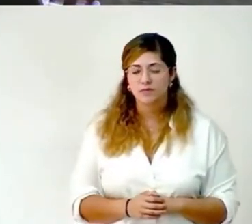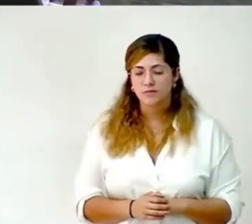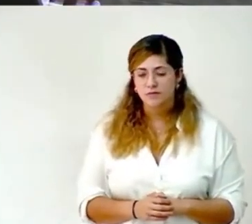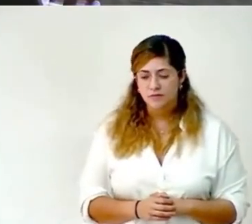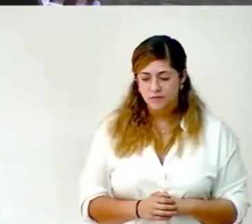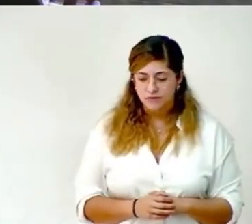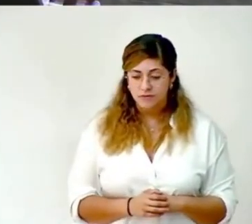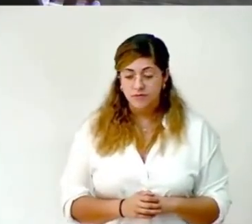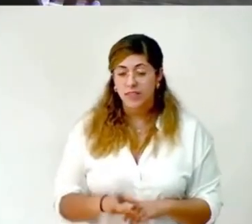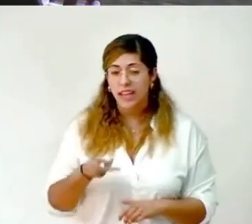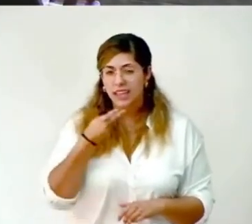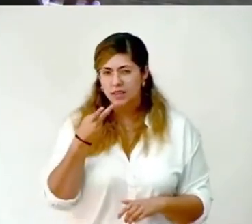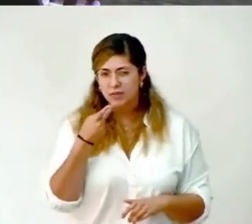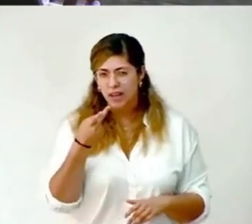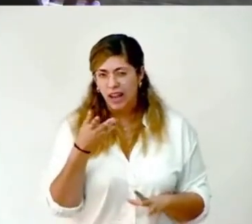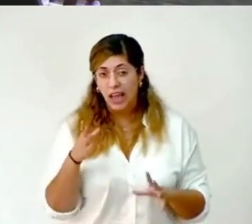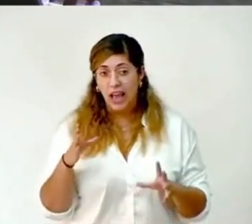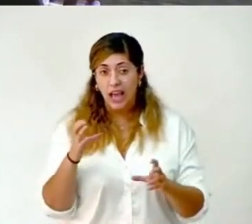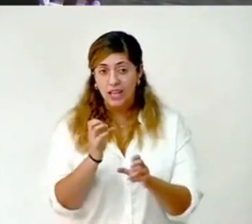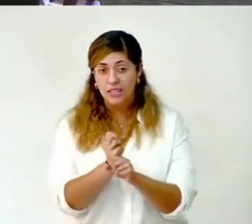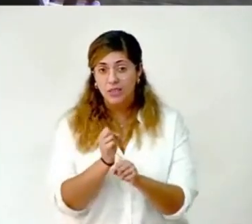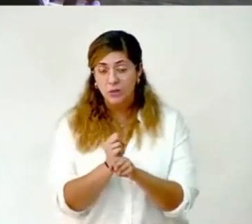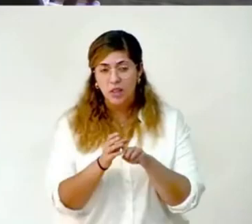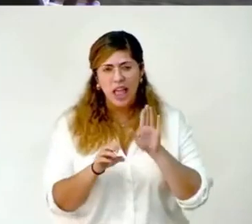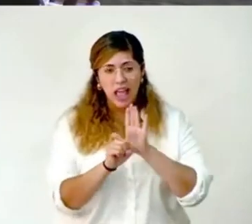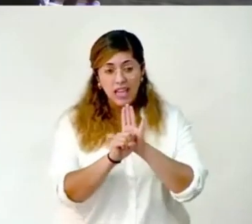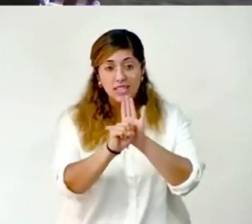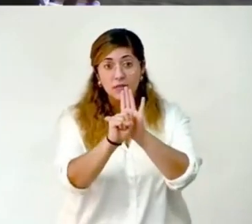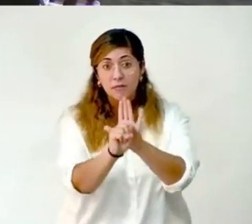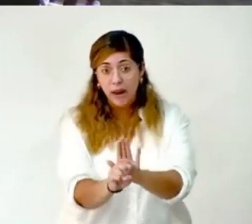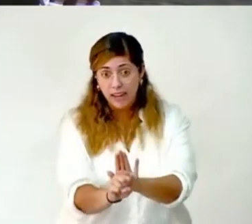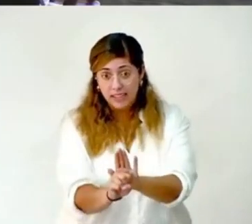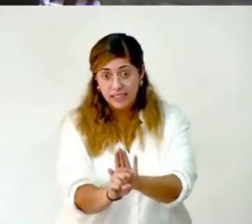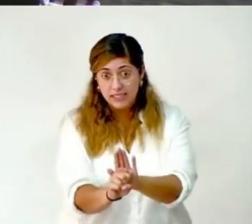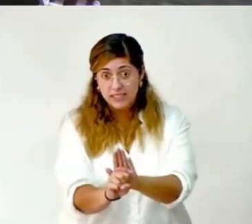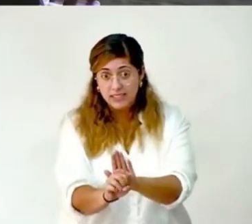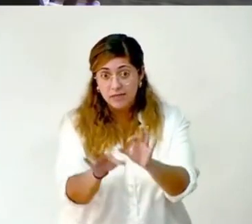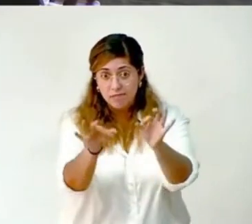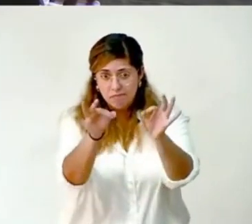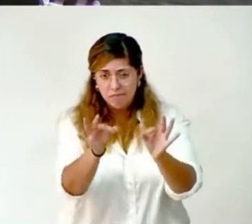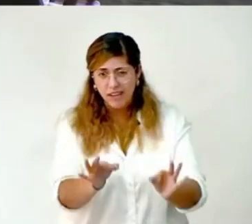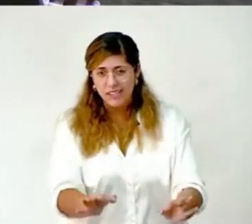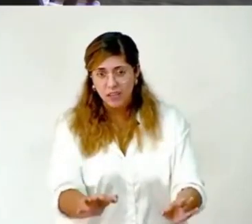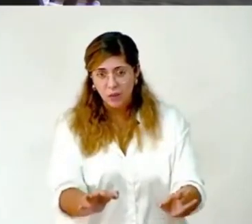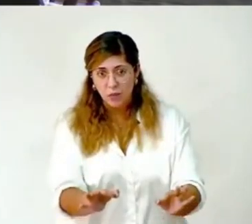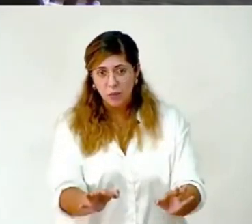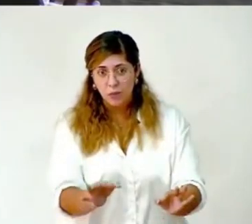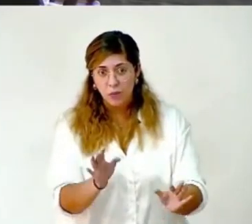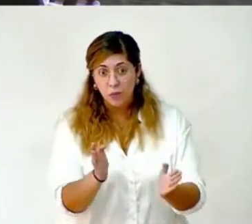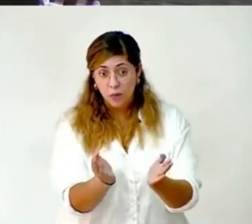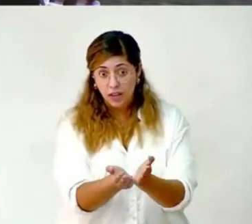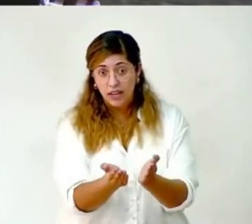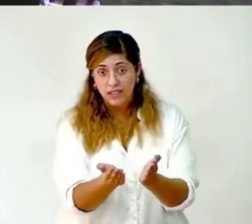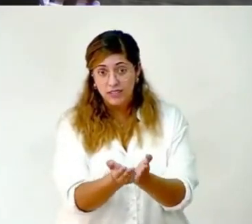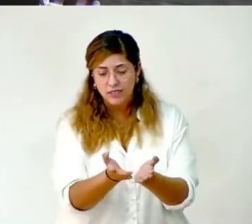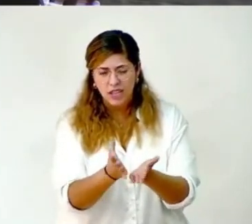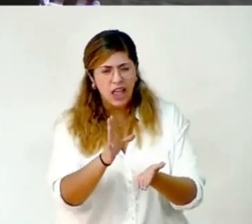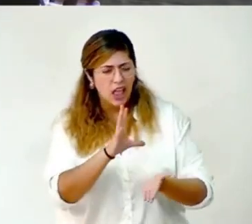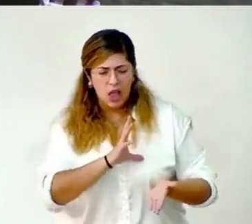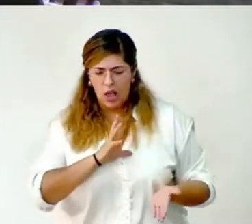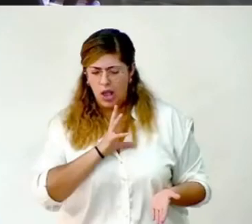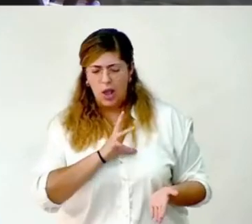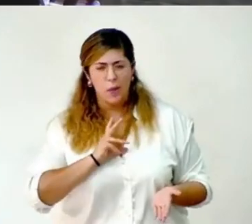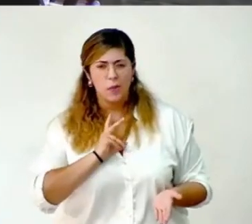da perfeição, abre aspas, no cristão é apenas esta: o seu amor não é